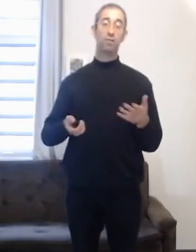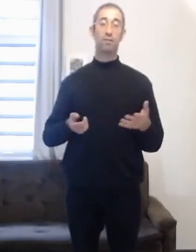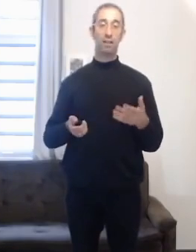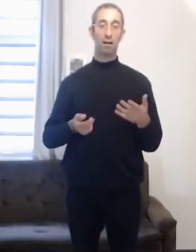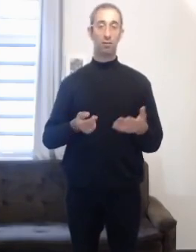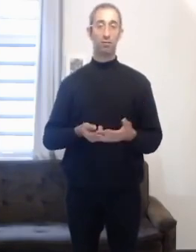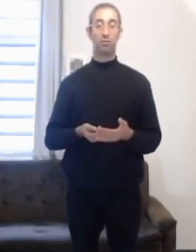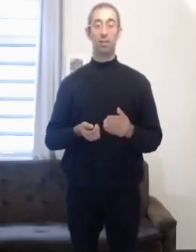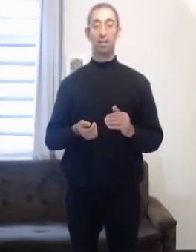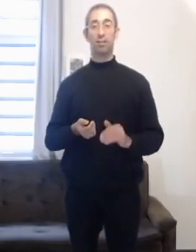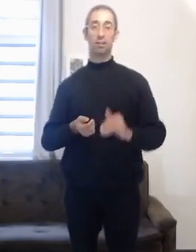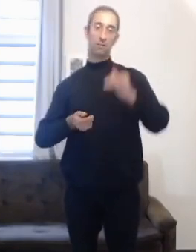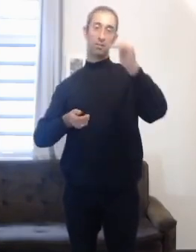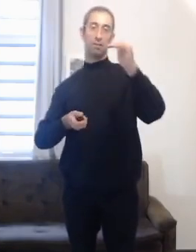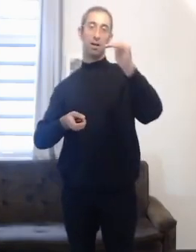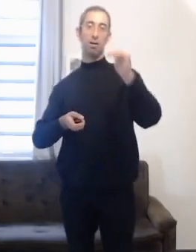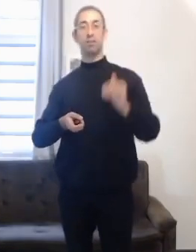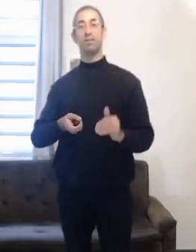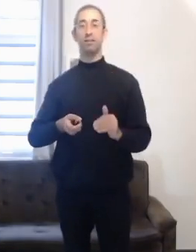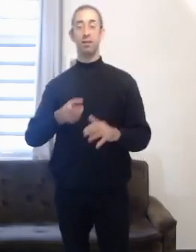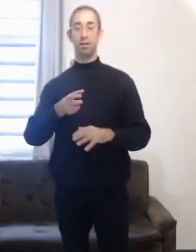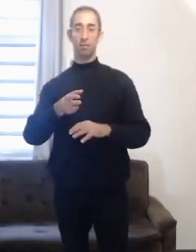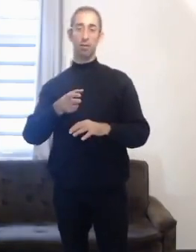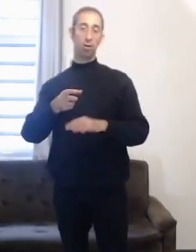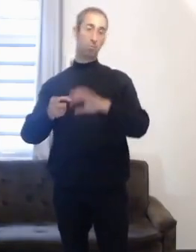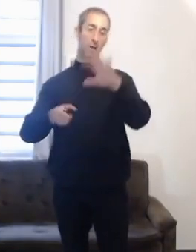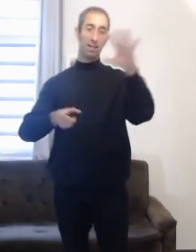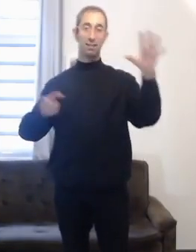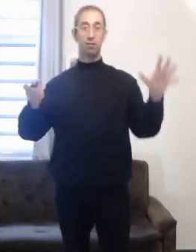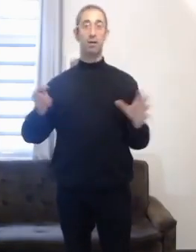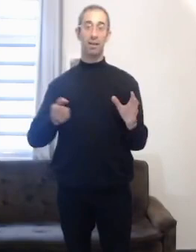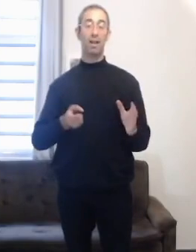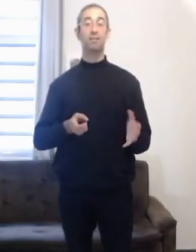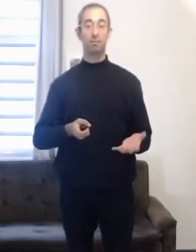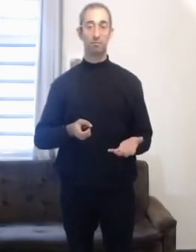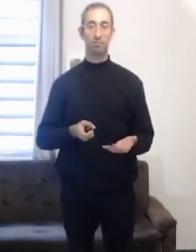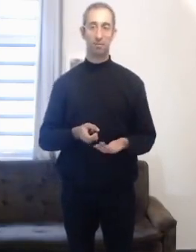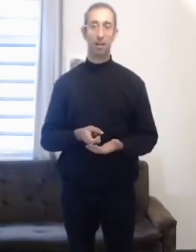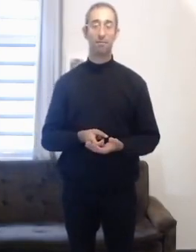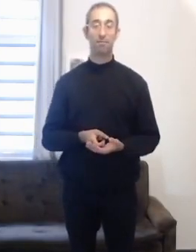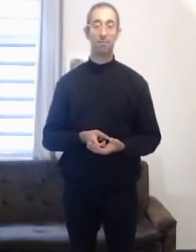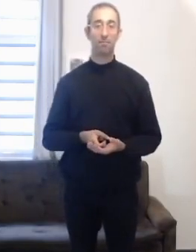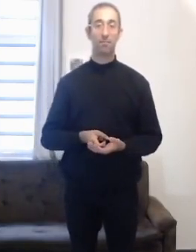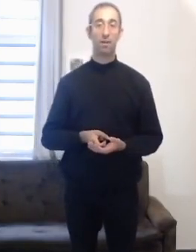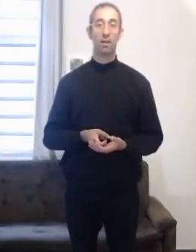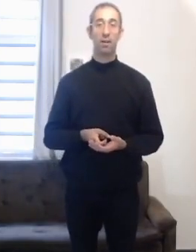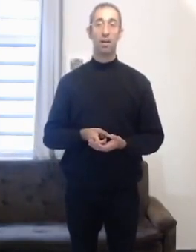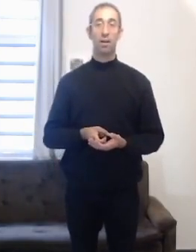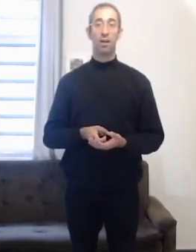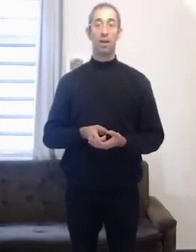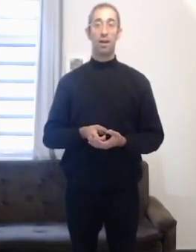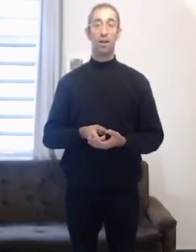a nossa segunda variável, a nossa segunda característica, às vezes é maior, às vezes é menor, não parece ter uma relação.